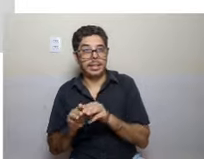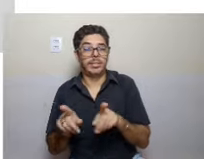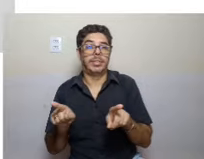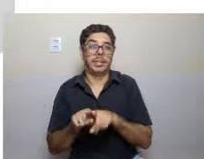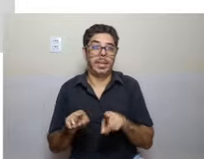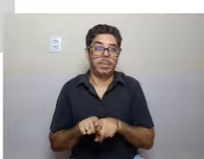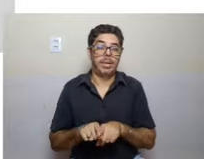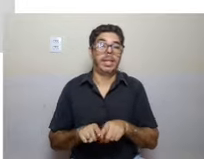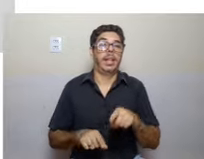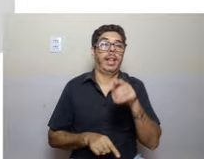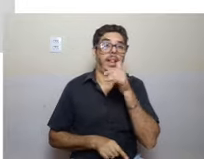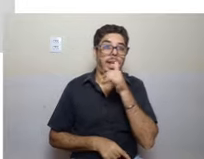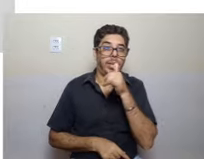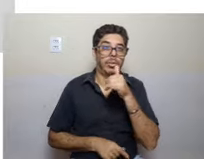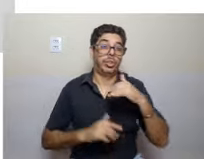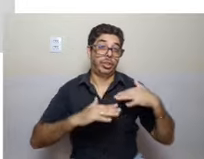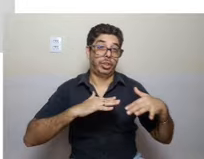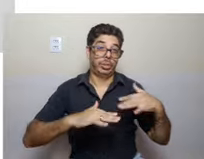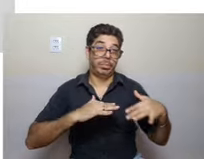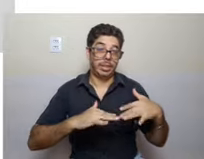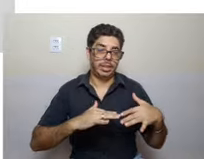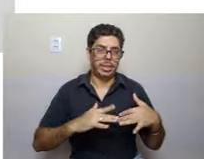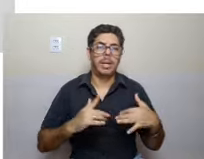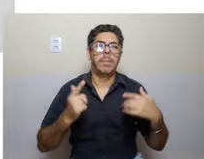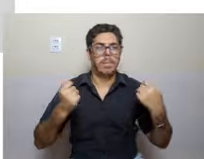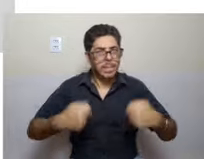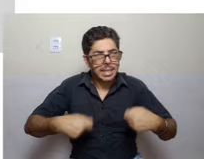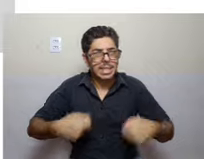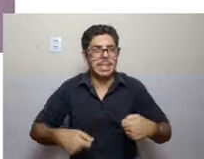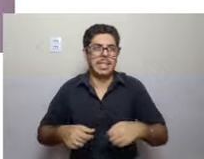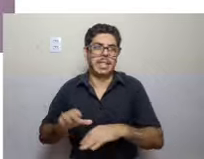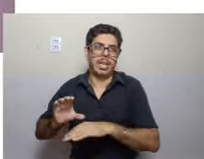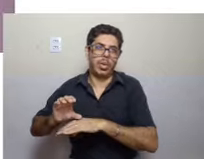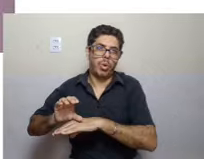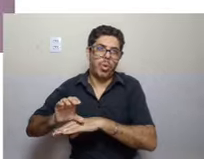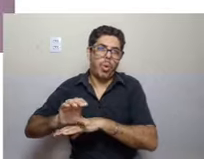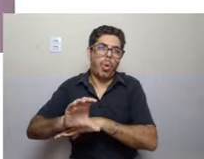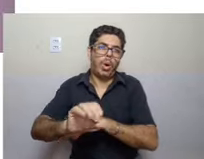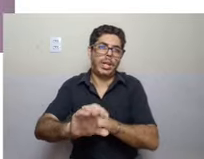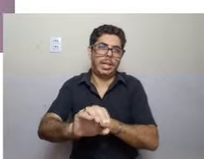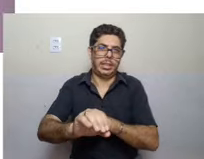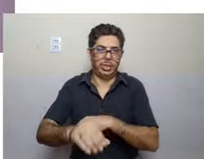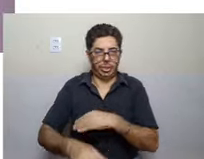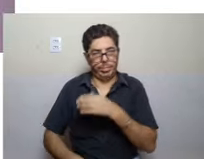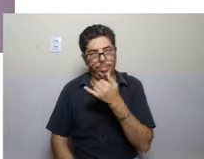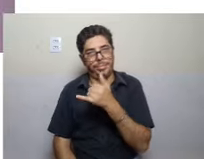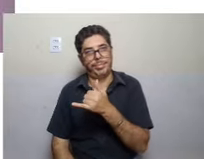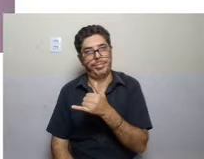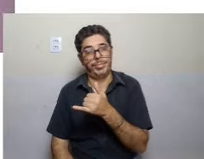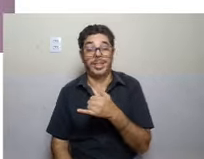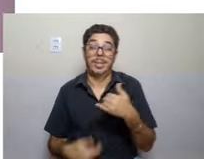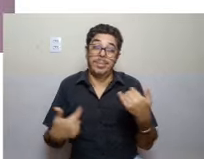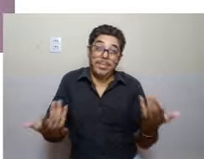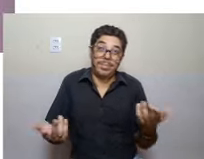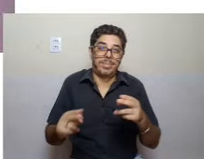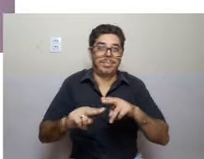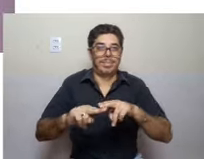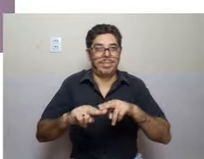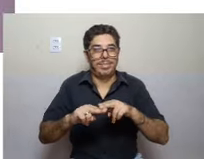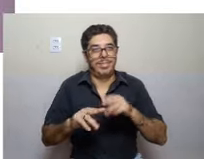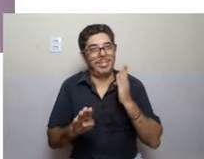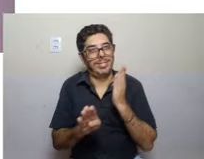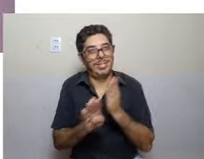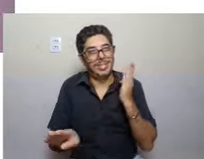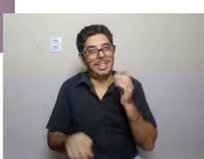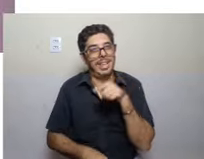de circuitos, depende crucialmente da corrente elétrica. E isso é motivo suficiente para que ela seja tratada como